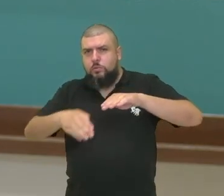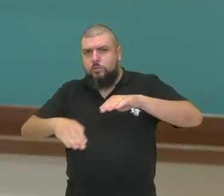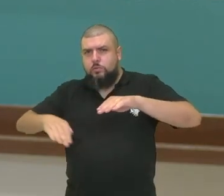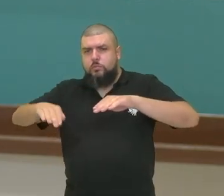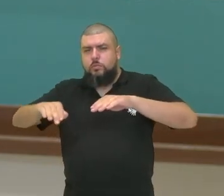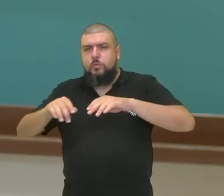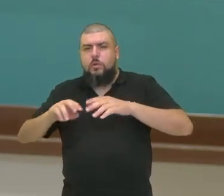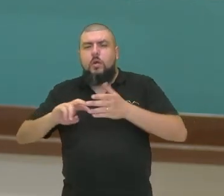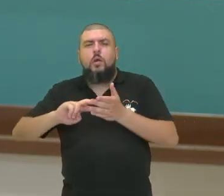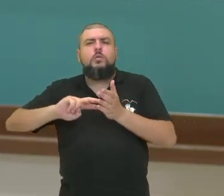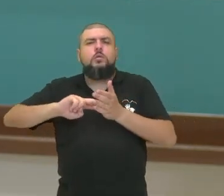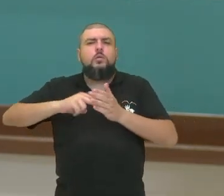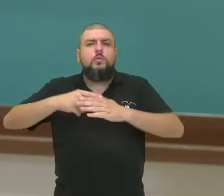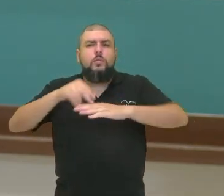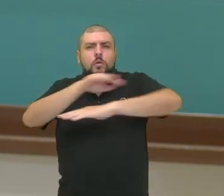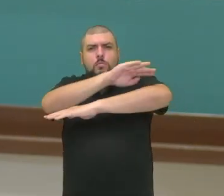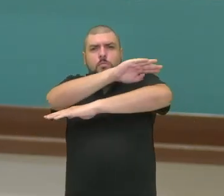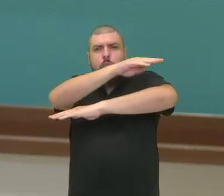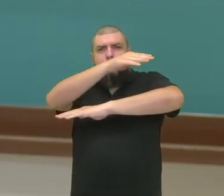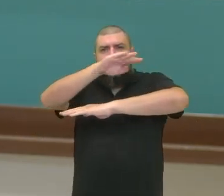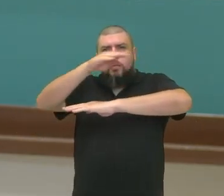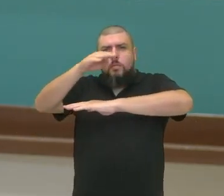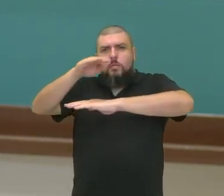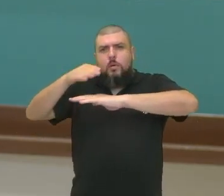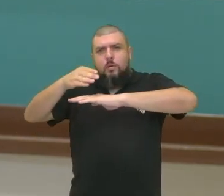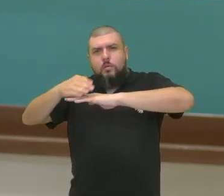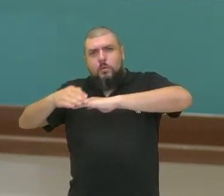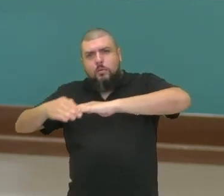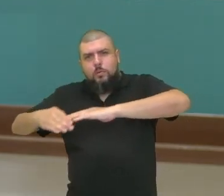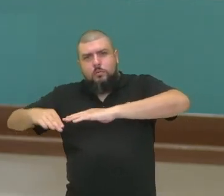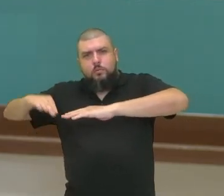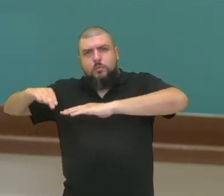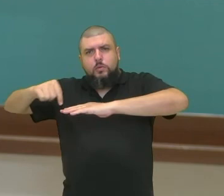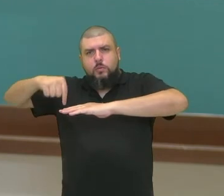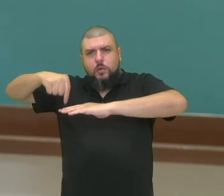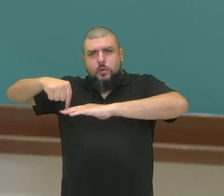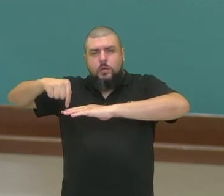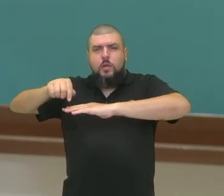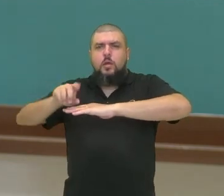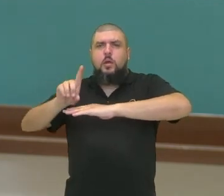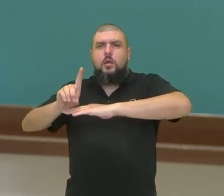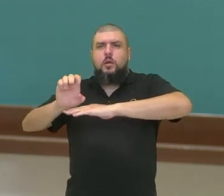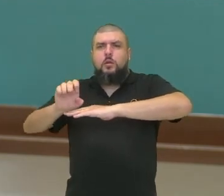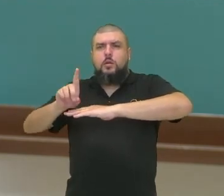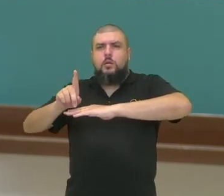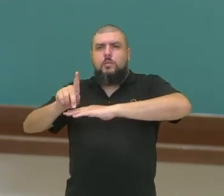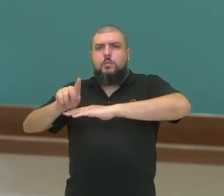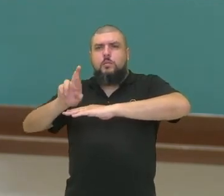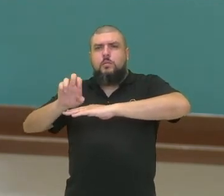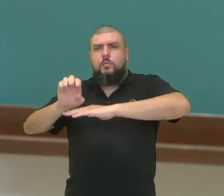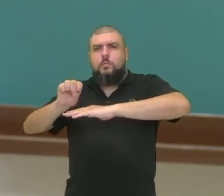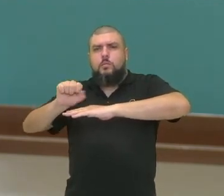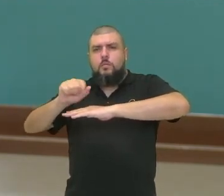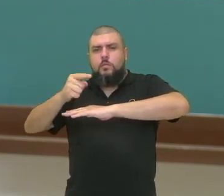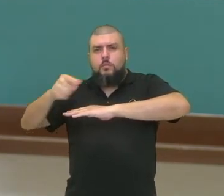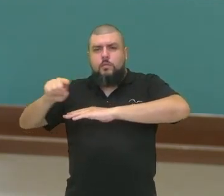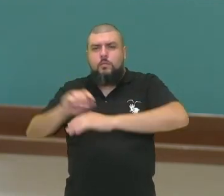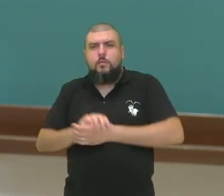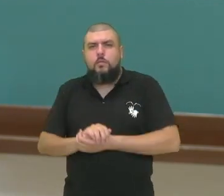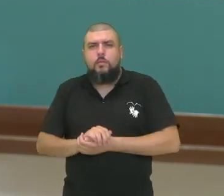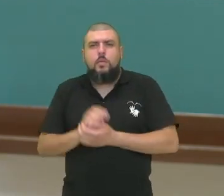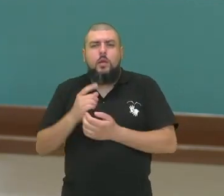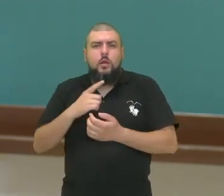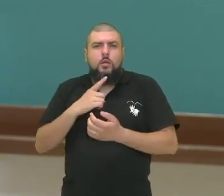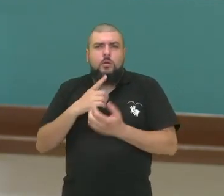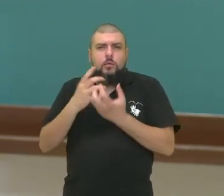mais baixo em relação ao terreno em volta, ao redor ali, tá bom? Então, o deserto do Kalahari, né, nessa depressão aqui mais